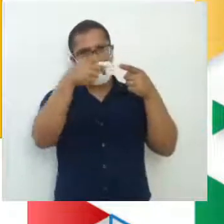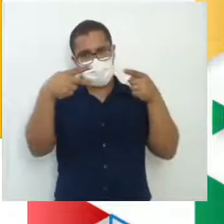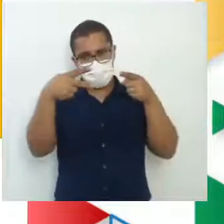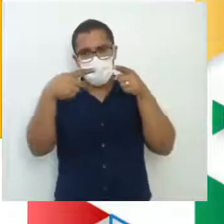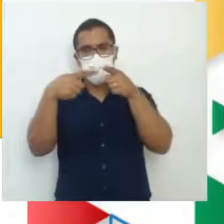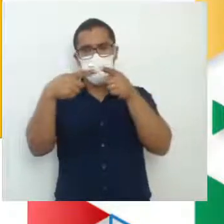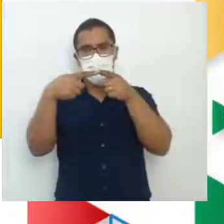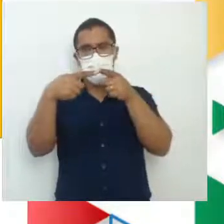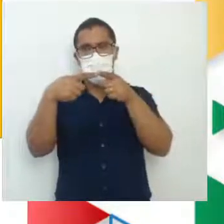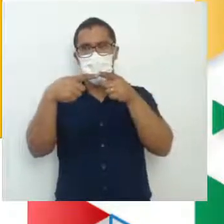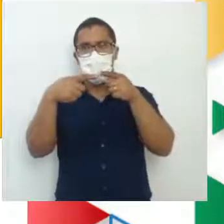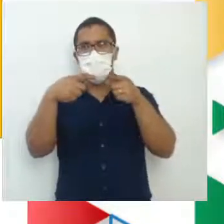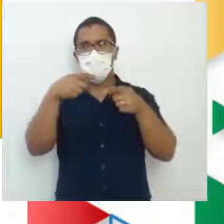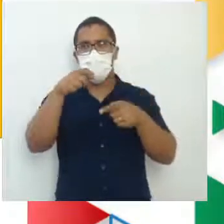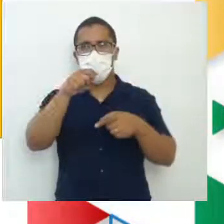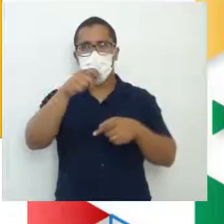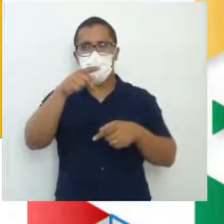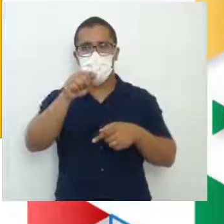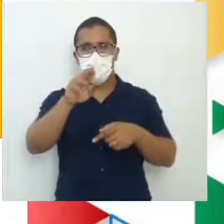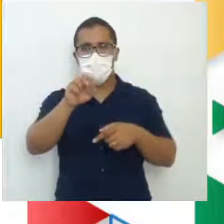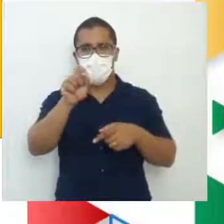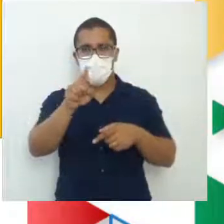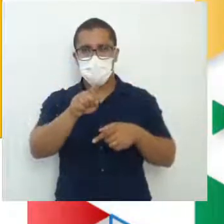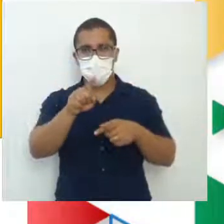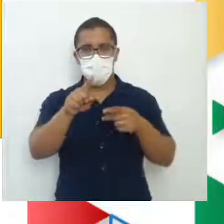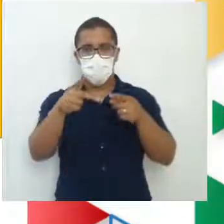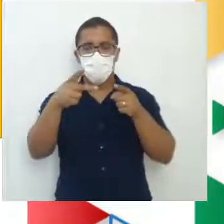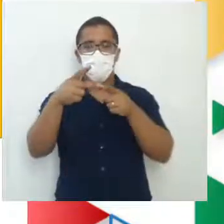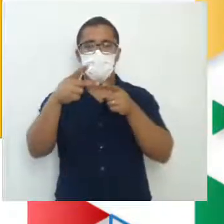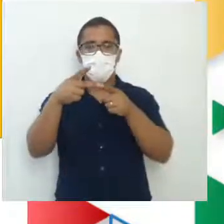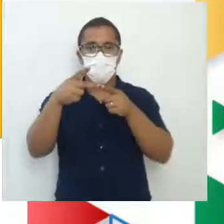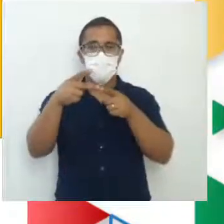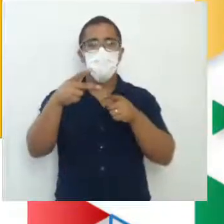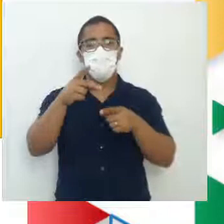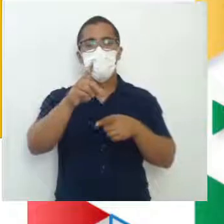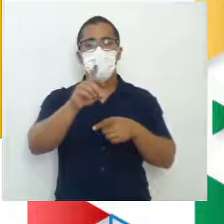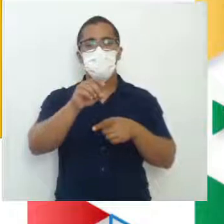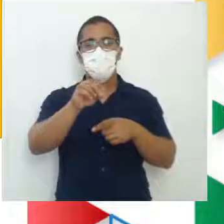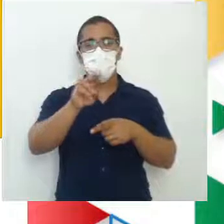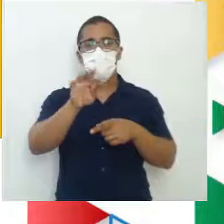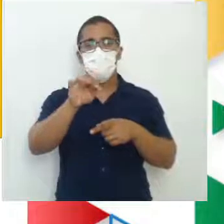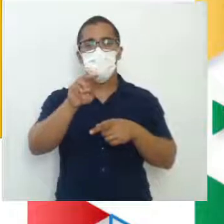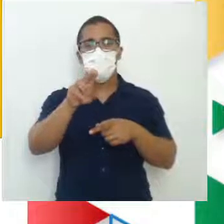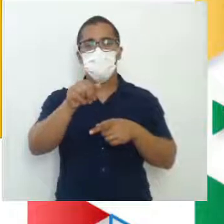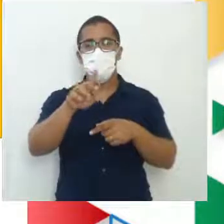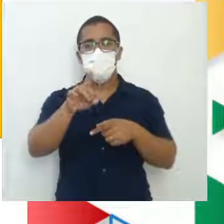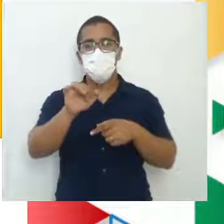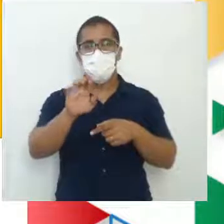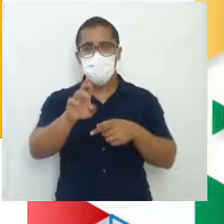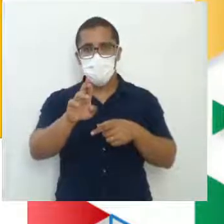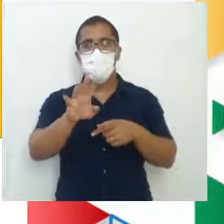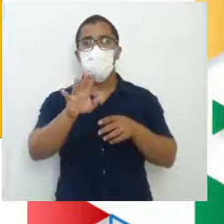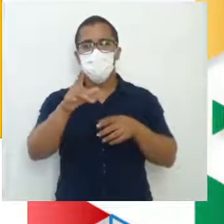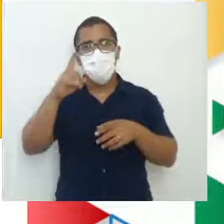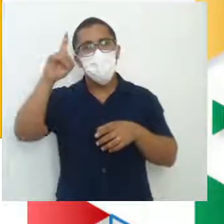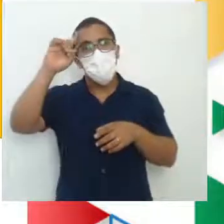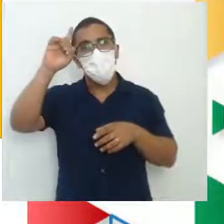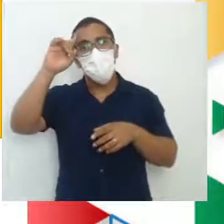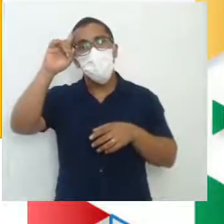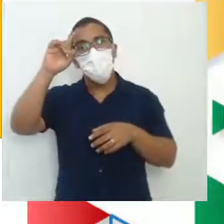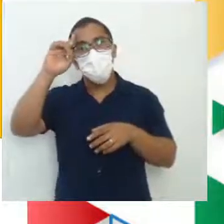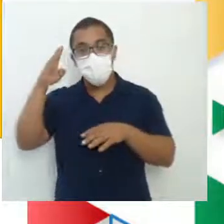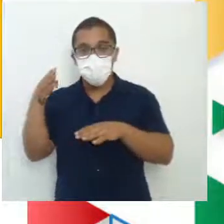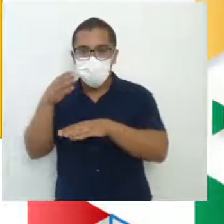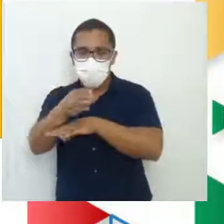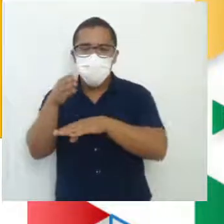Os aparais e os doutrinadores. Diariamente, entre 3 e 4 mil pessoas visitam o